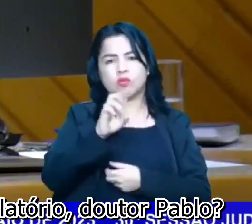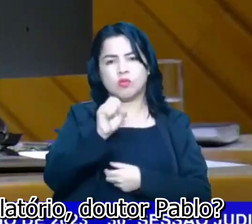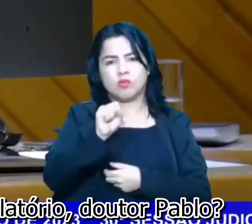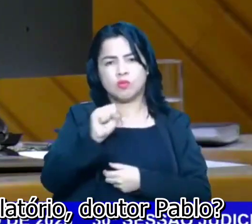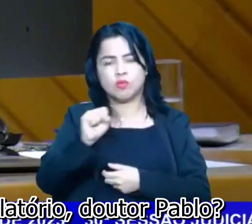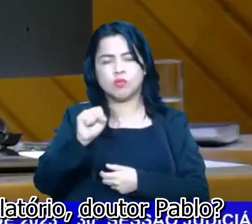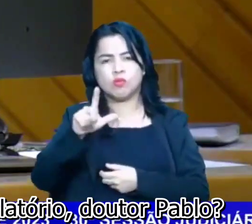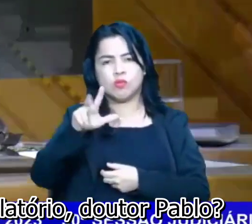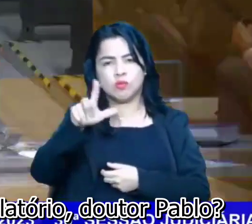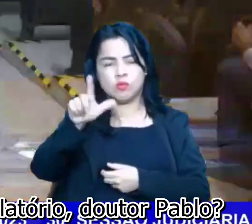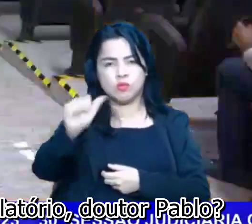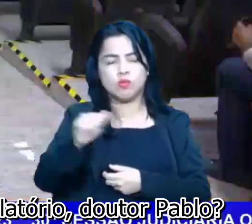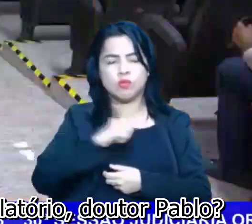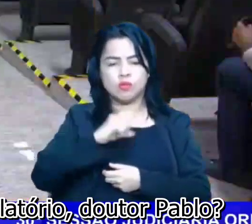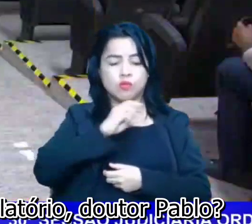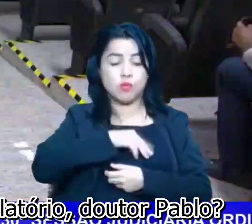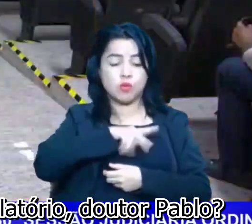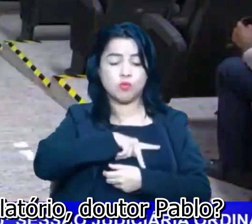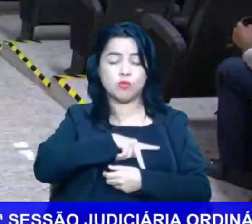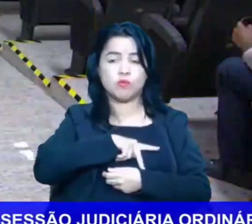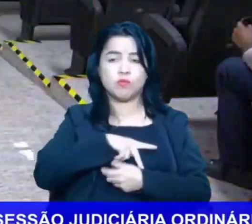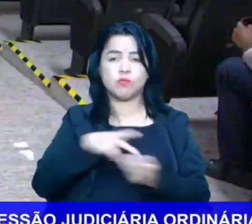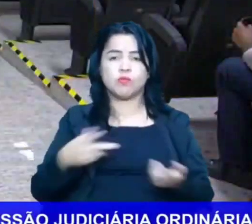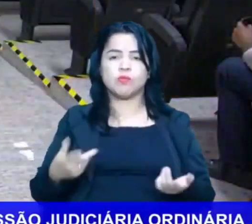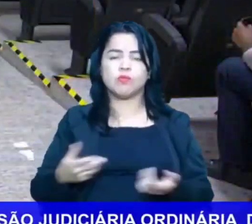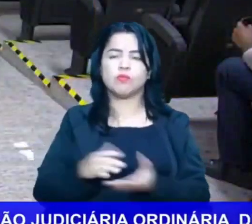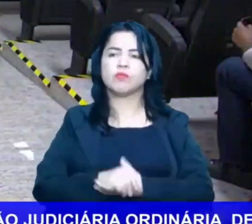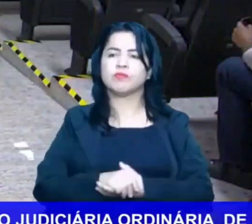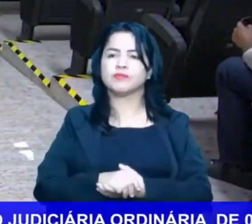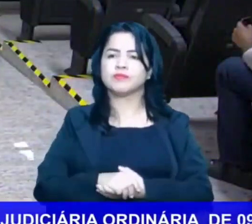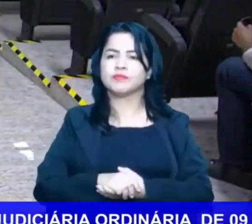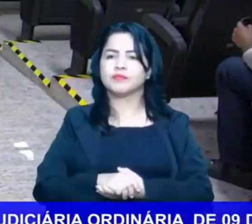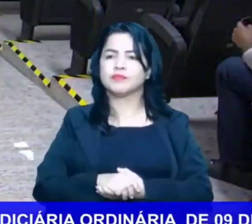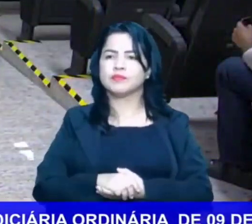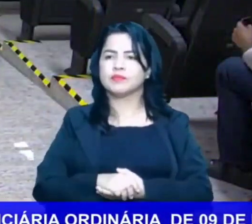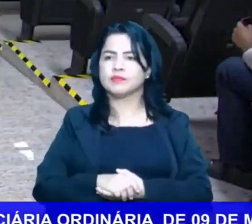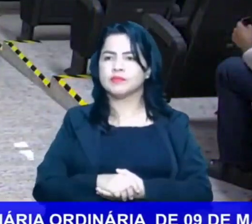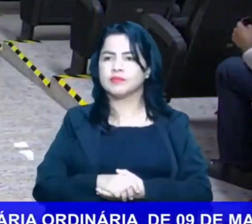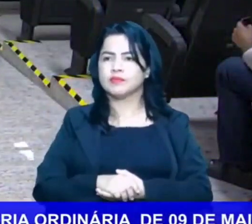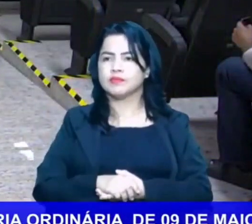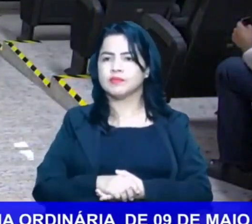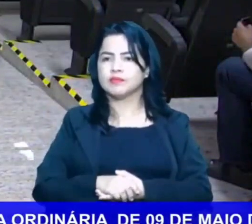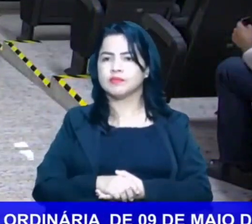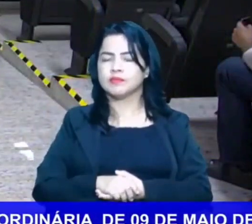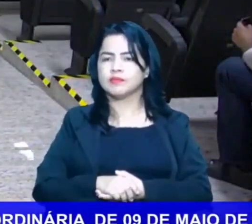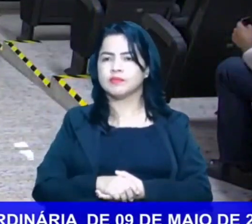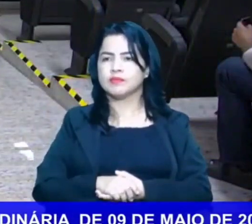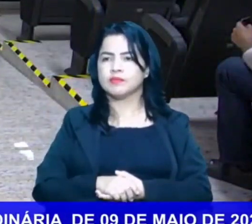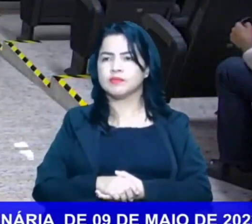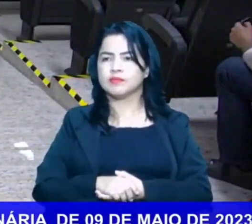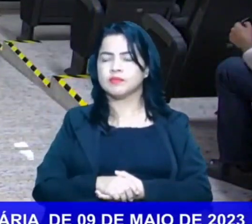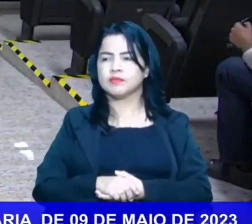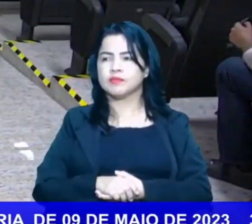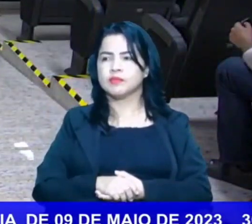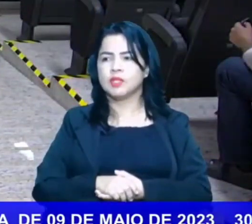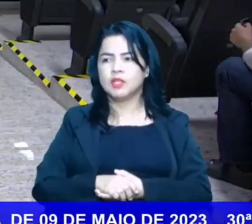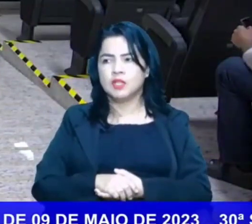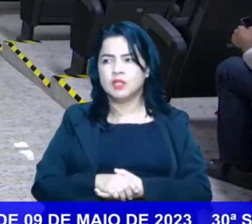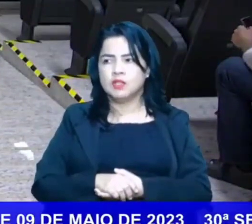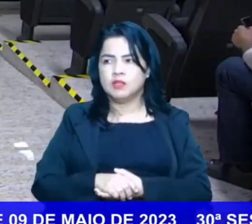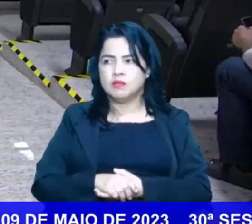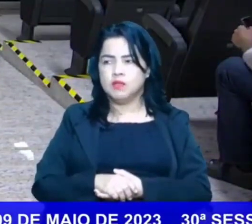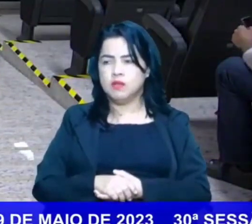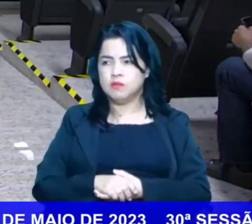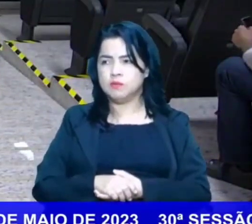o relatório. Relatório, doutor Pablo. Imagem ampla do plenário, informações descritas na barra azul no canto inferior